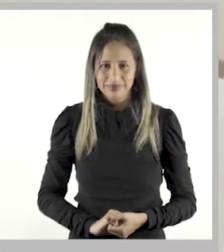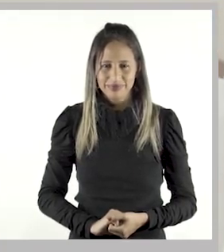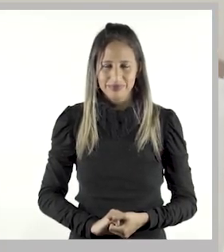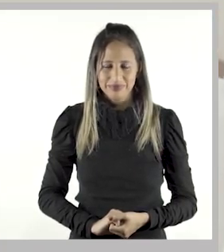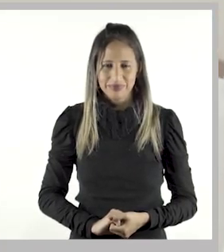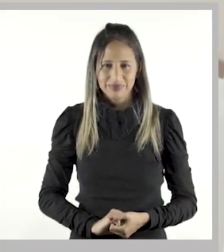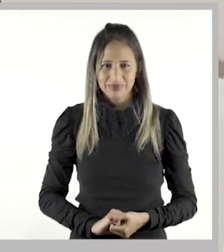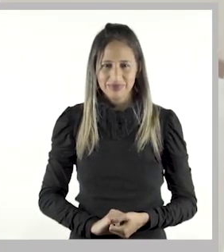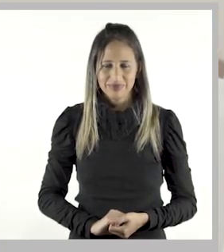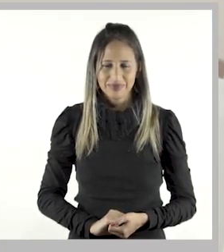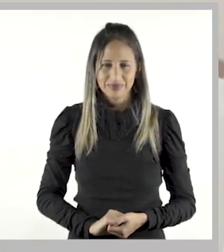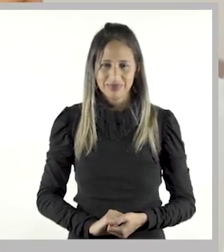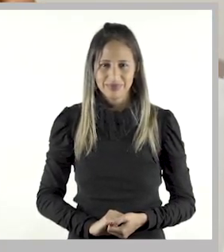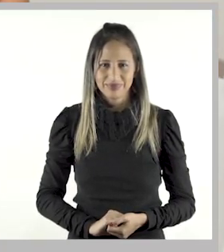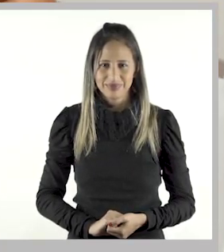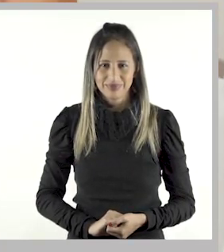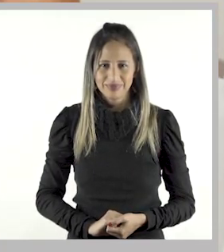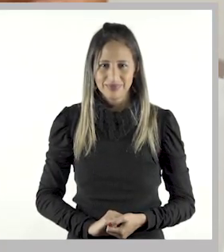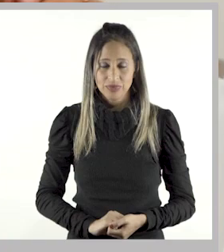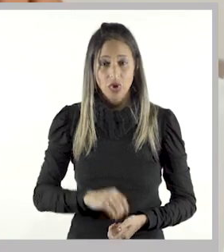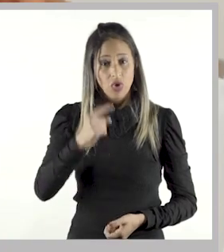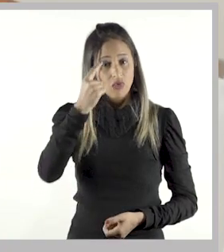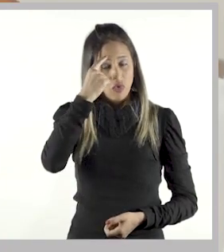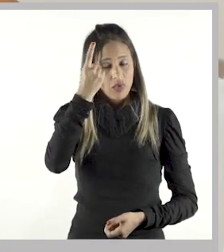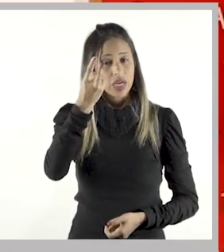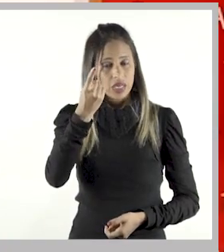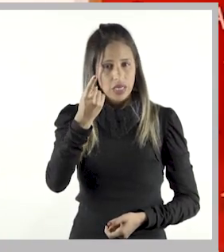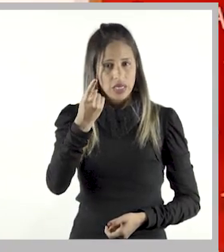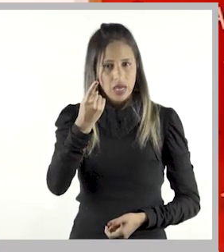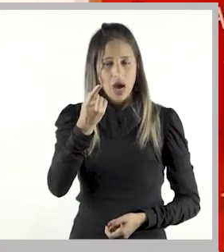Eu vou criar uma camada com uma cor mais